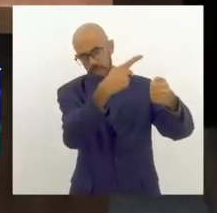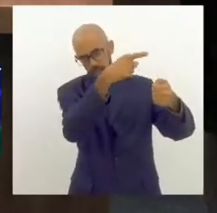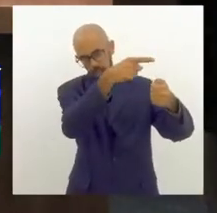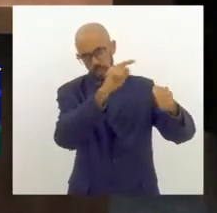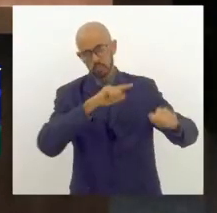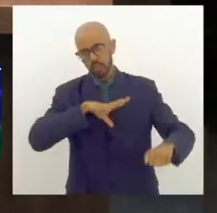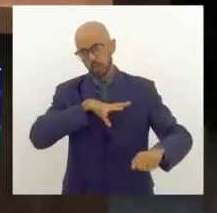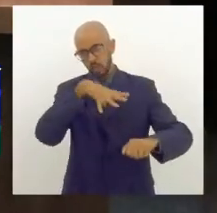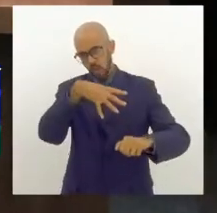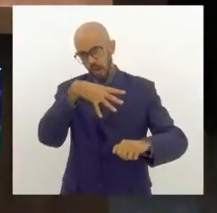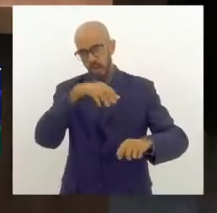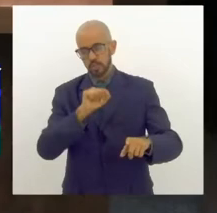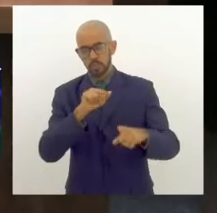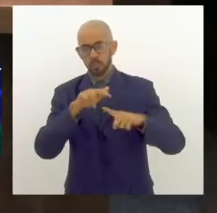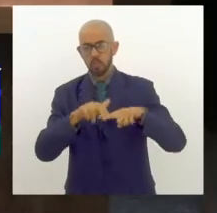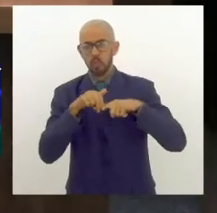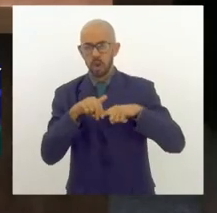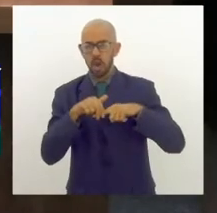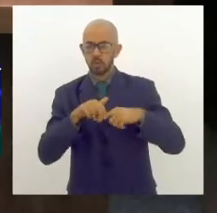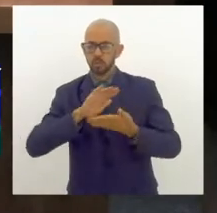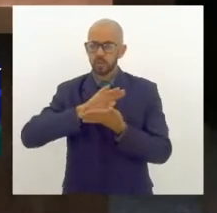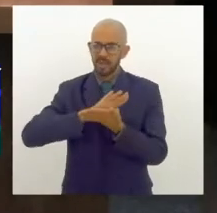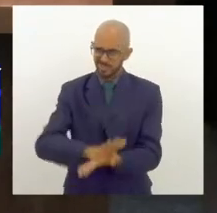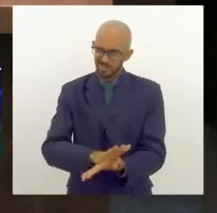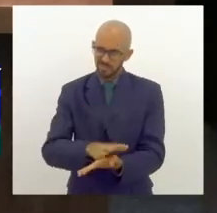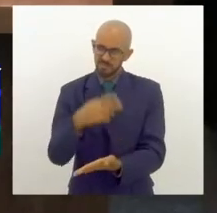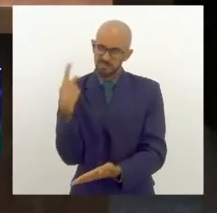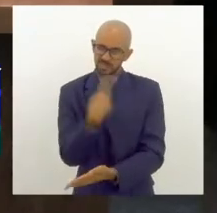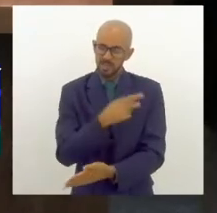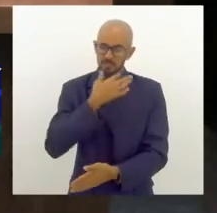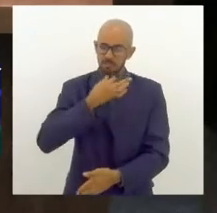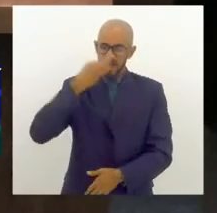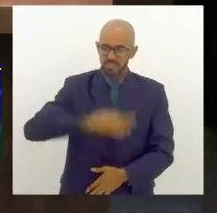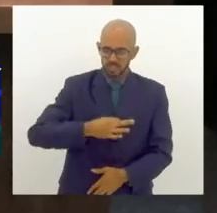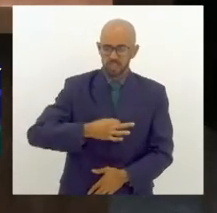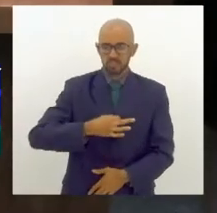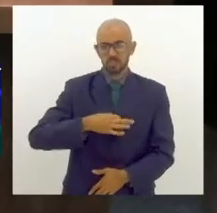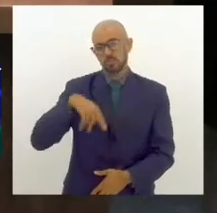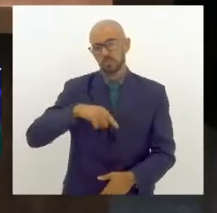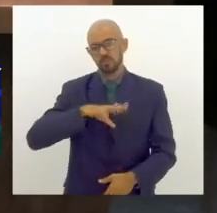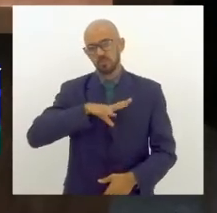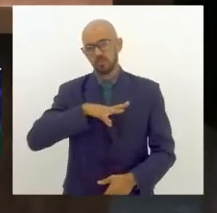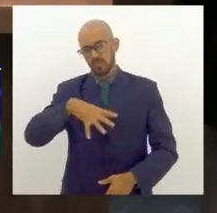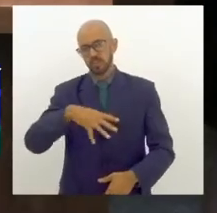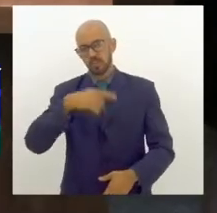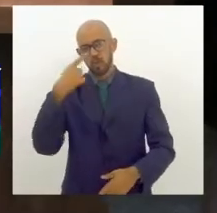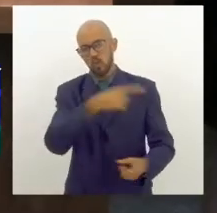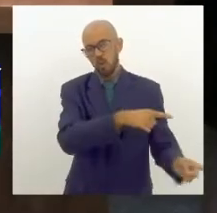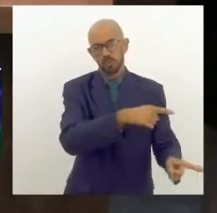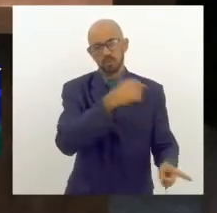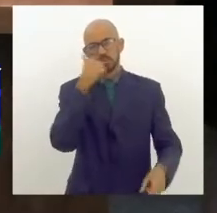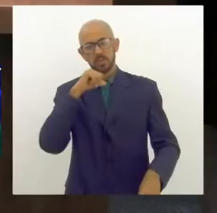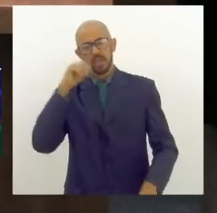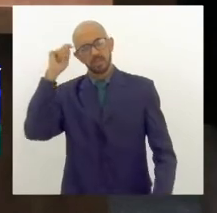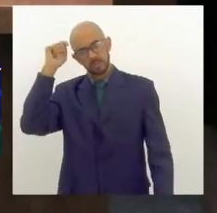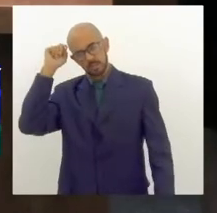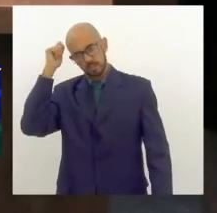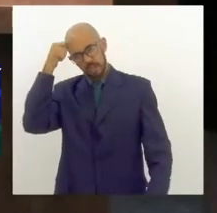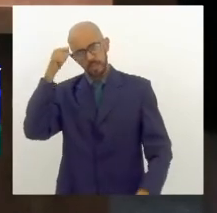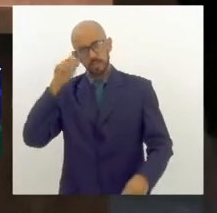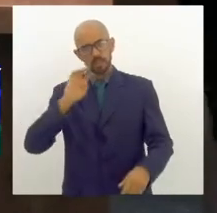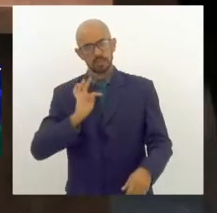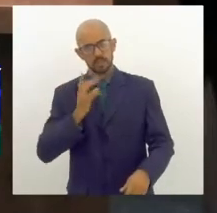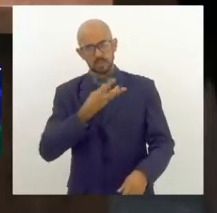ousaram a partir do seu racismo, do seu machismo, da sua valentia contra mulheres, mulheres pretas, mulheres